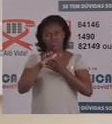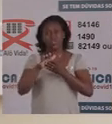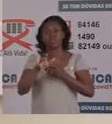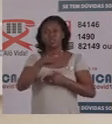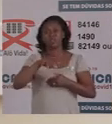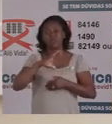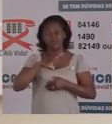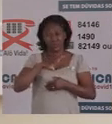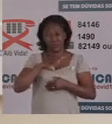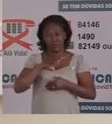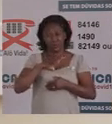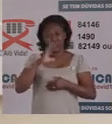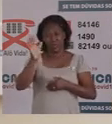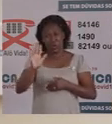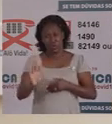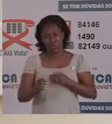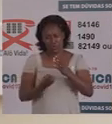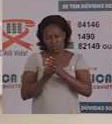temos em cor-de-rosa